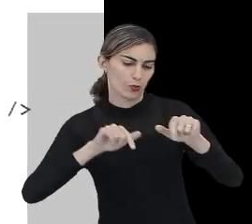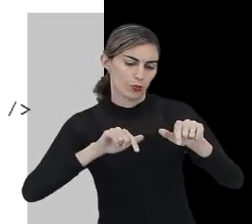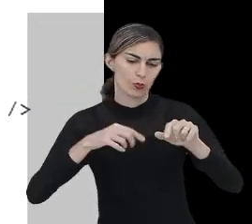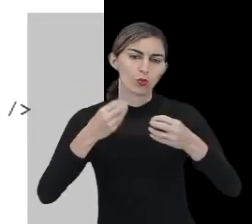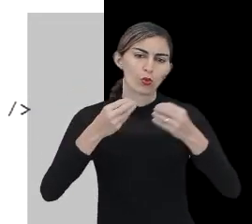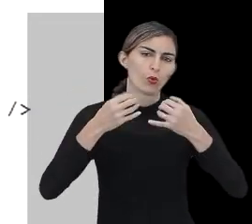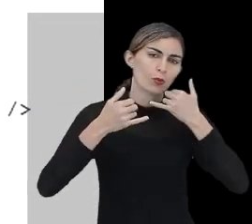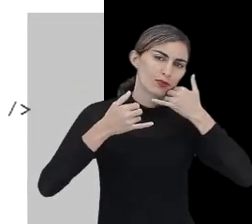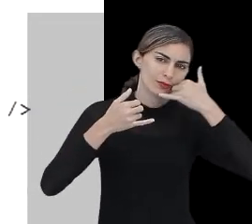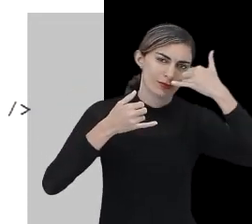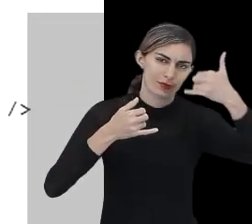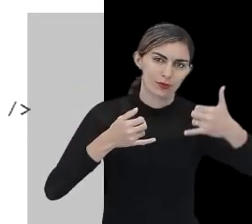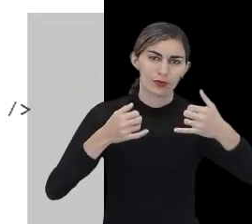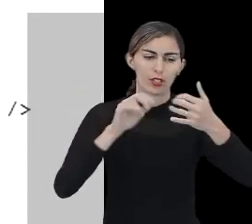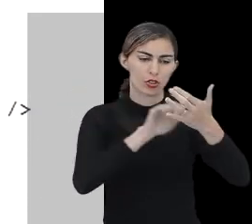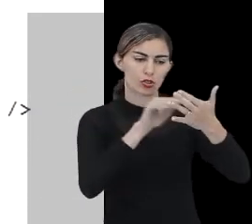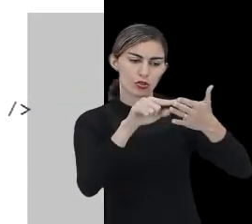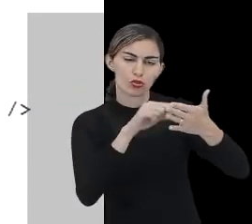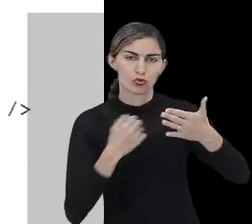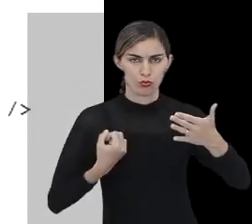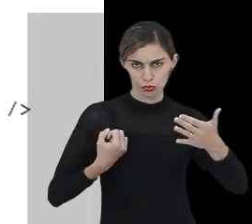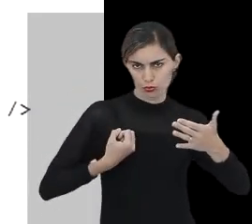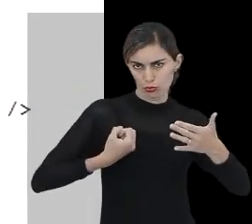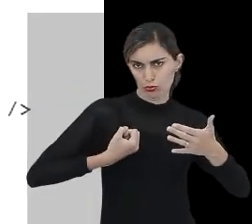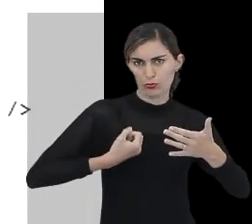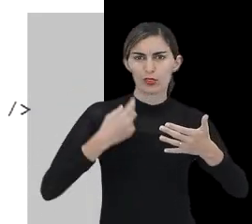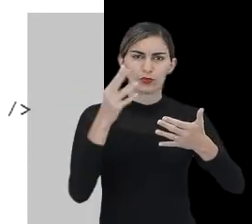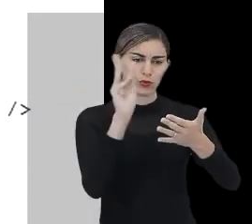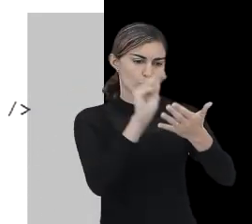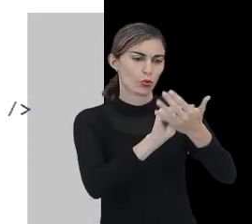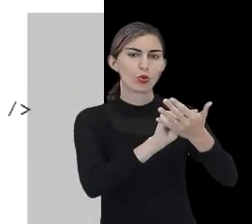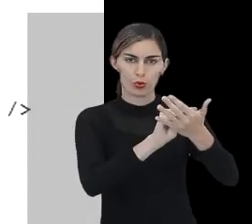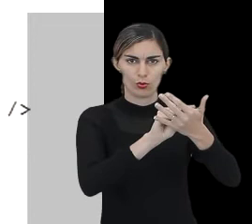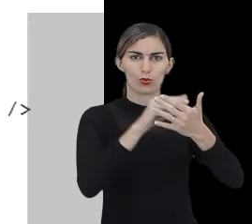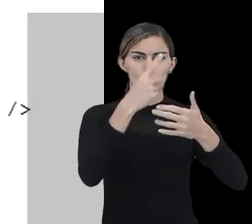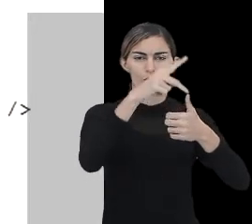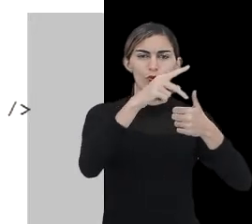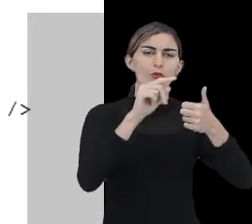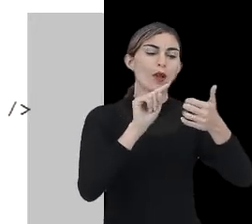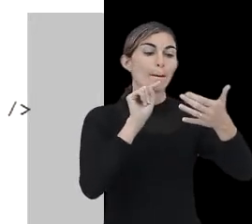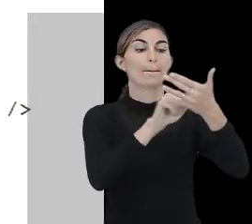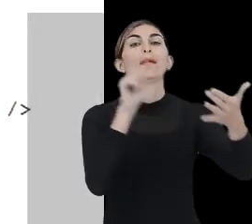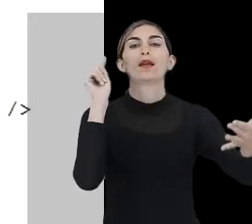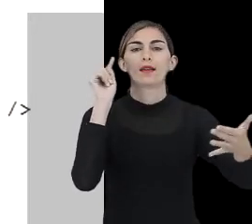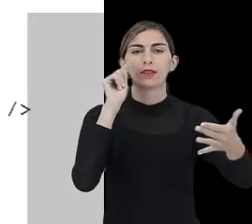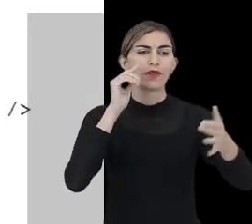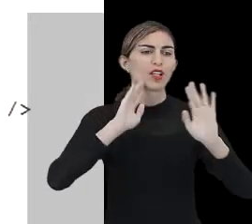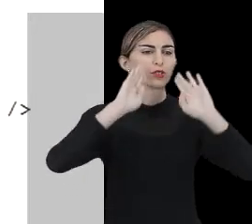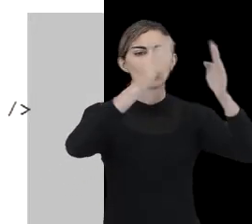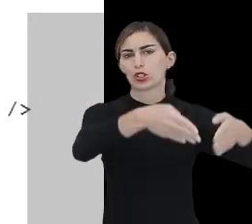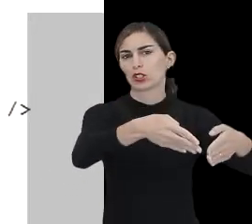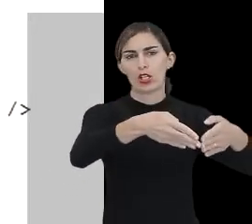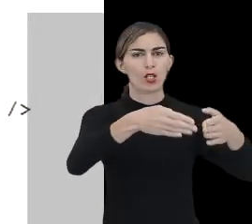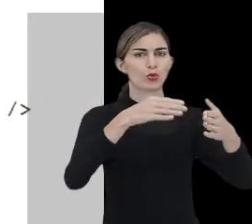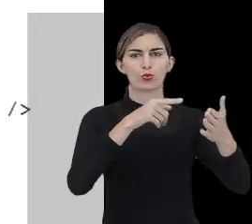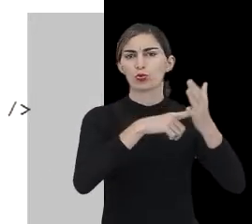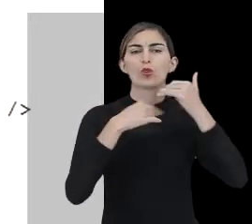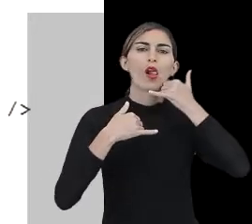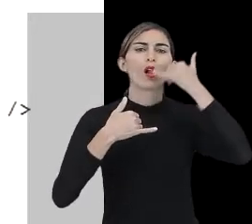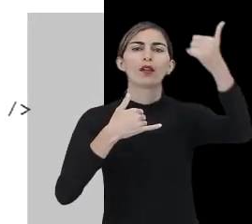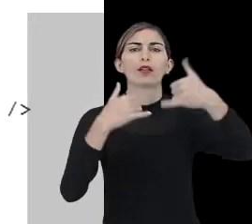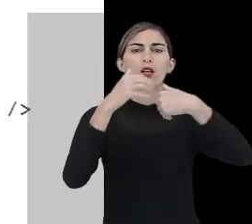A Action Call, ele digita o número que você colocou lá no seu código. Quando você apertar no botão, ele faz automaticamente a ligação, ele já